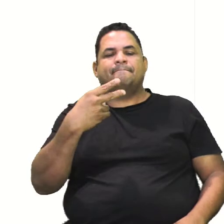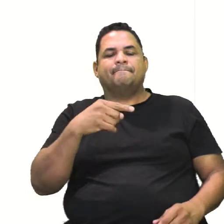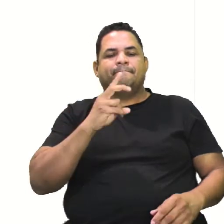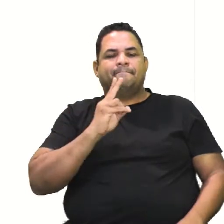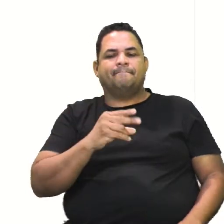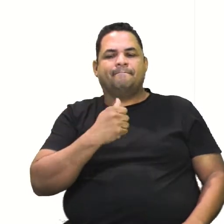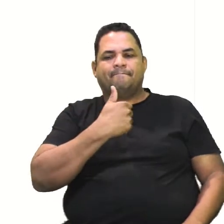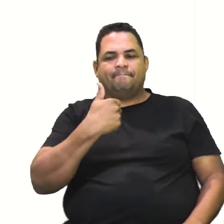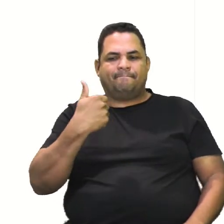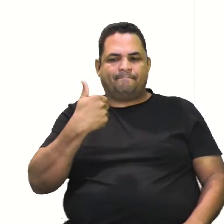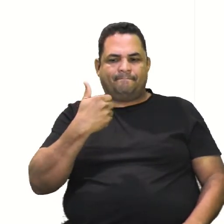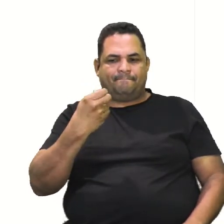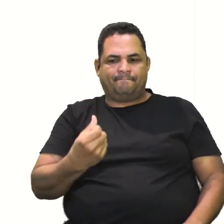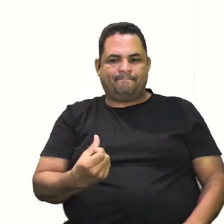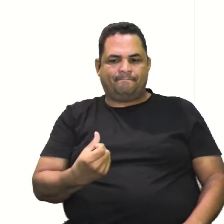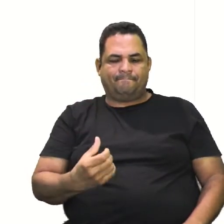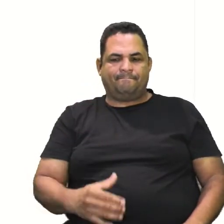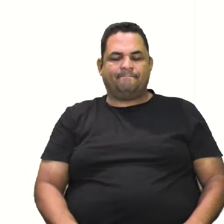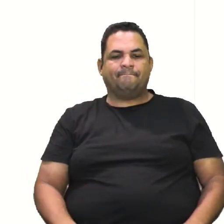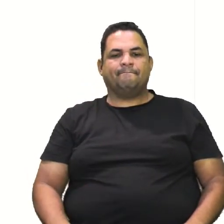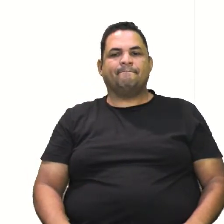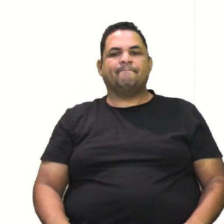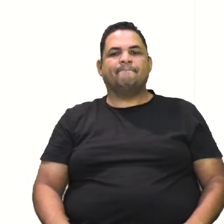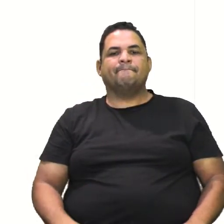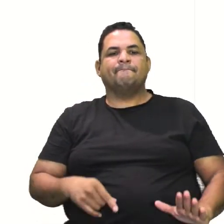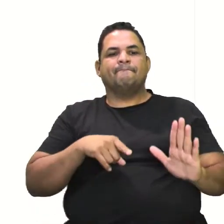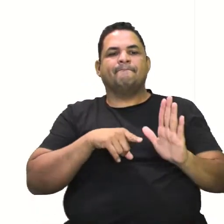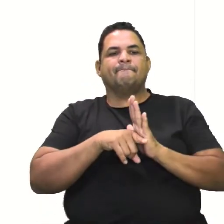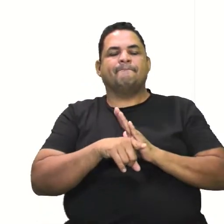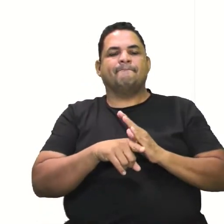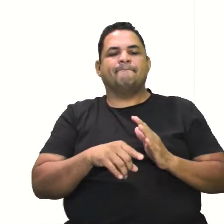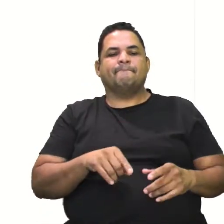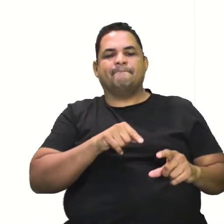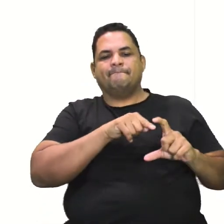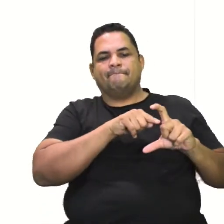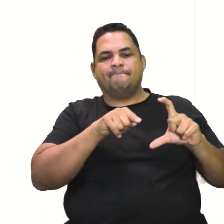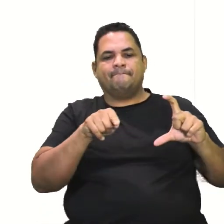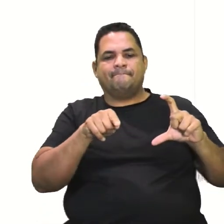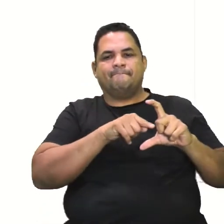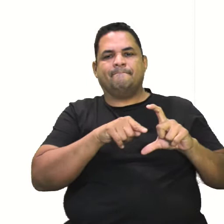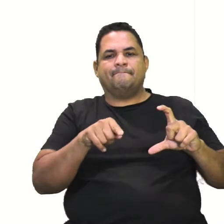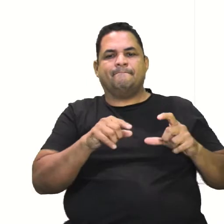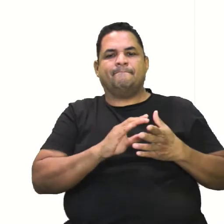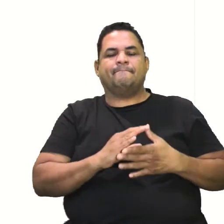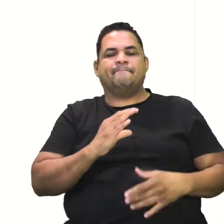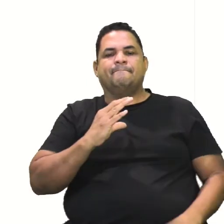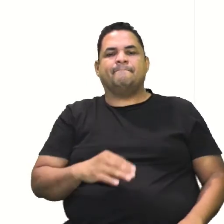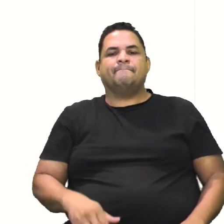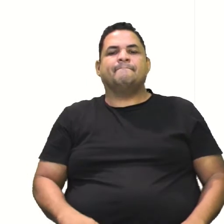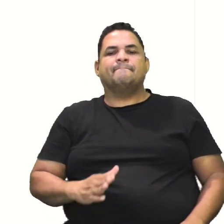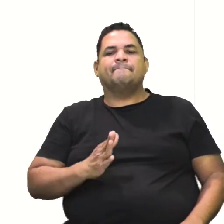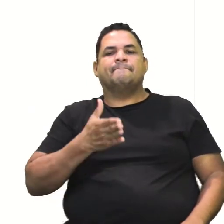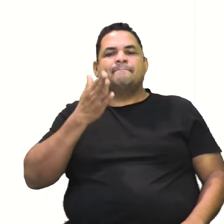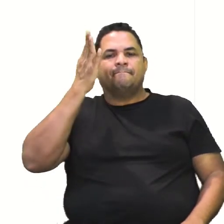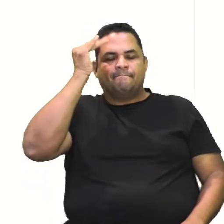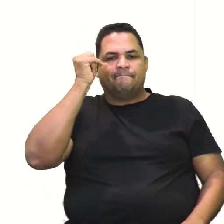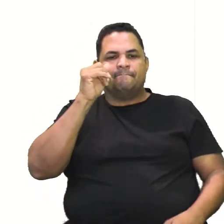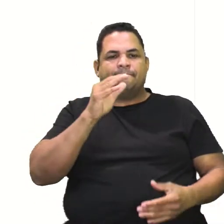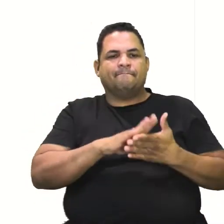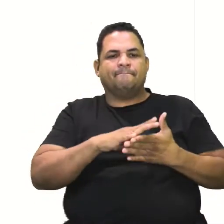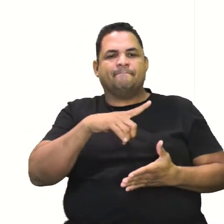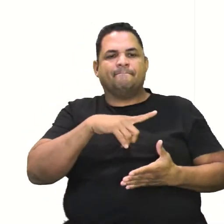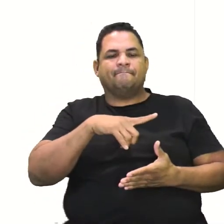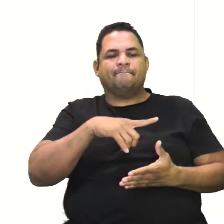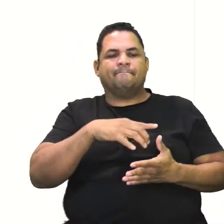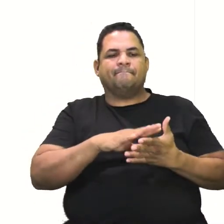ao quadrado igual a 16. Então, ele está querendo o centro e o raio? Vamos lá. Isso. O centro, a gente já sabe que vai pegar os valores